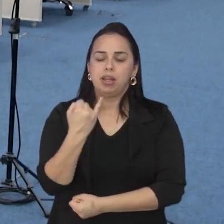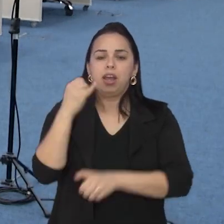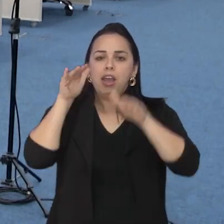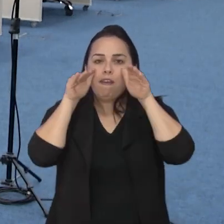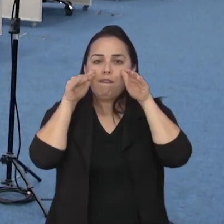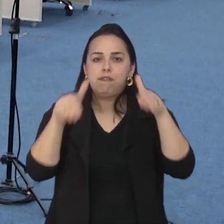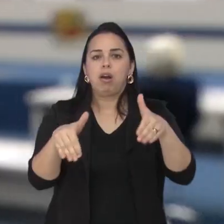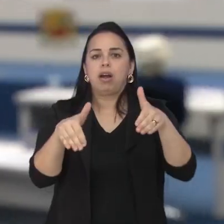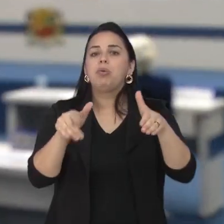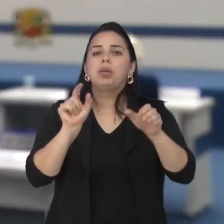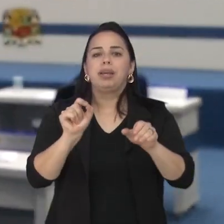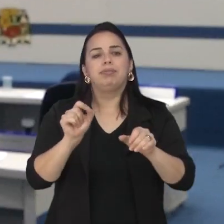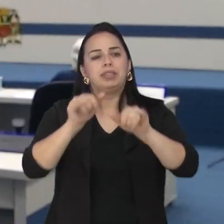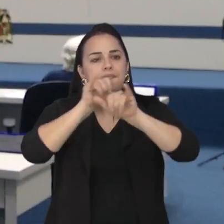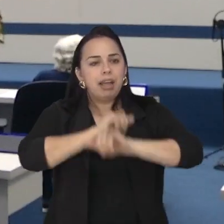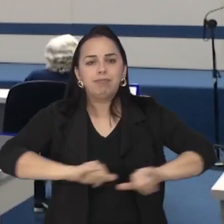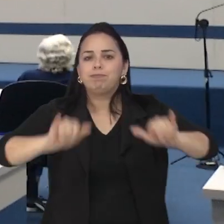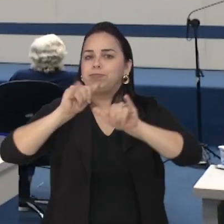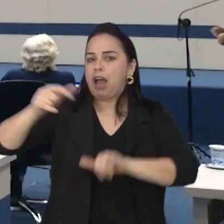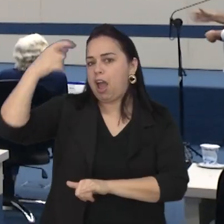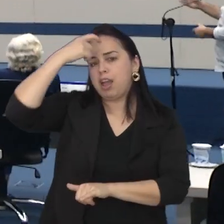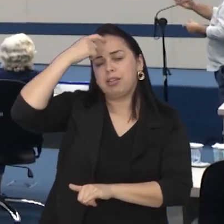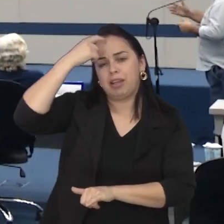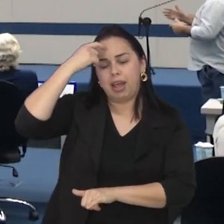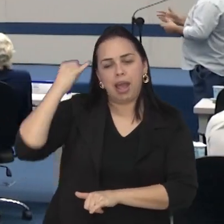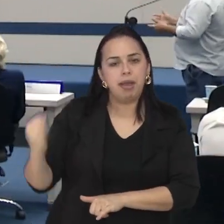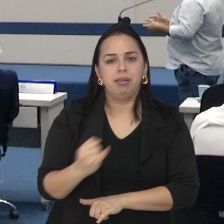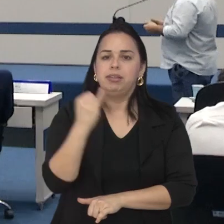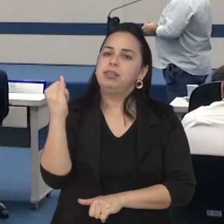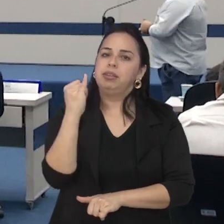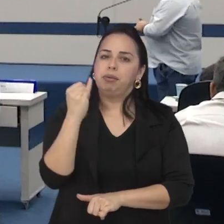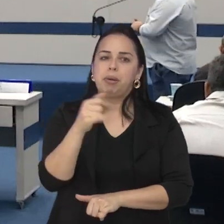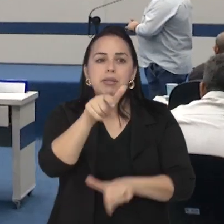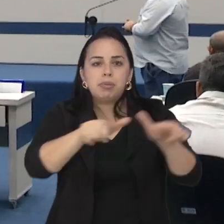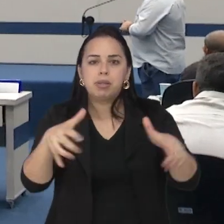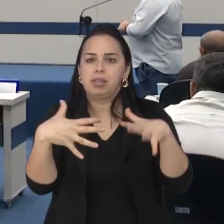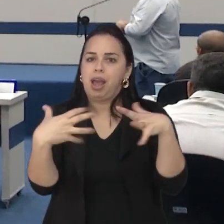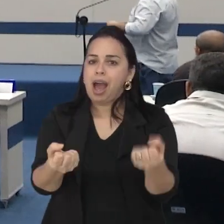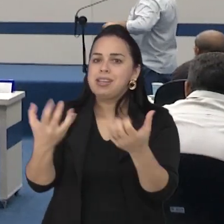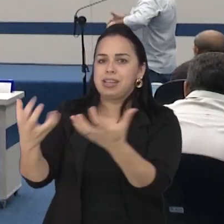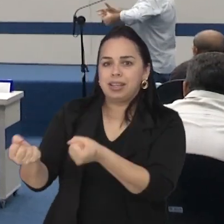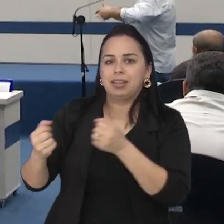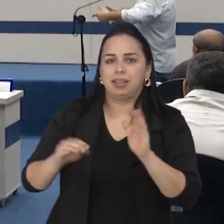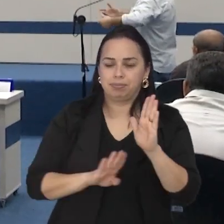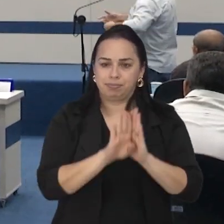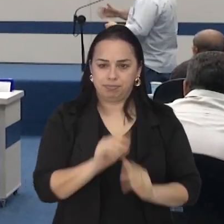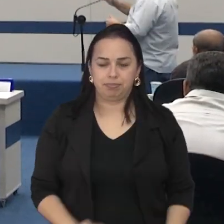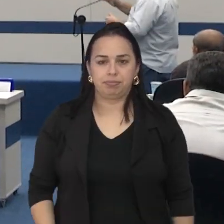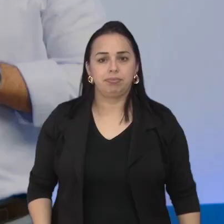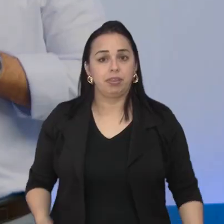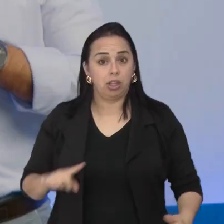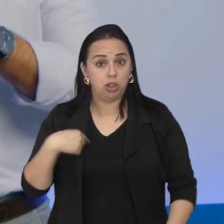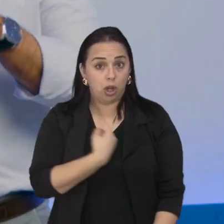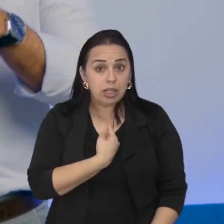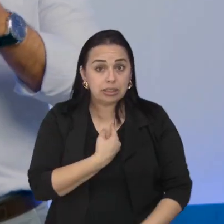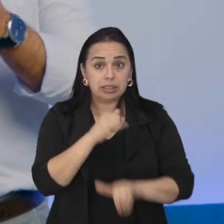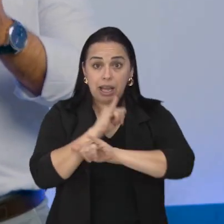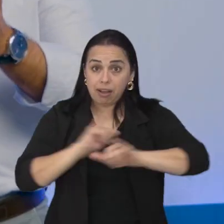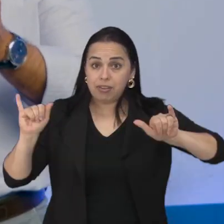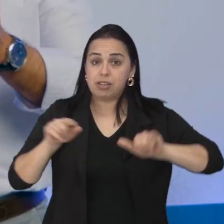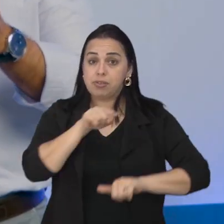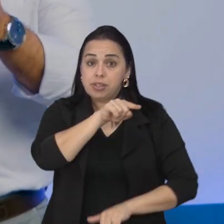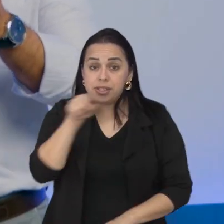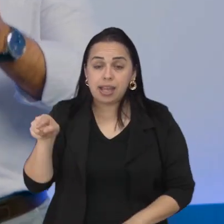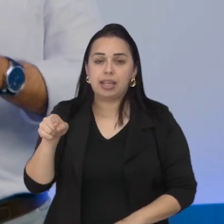importância das vacinas e foca na conscientização da população para aumentar a adesão do público-alvo. E a gente